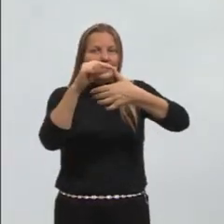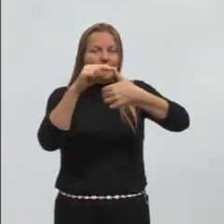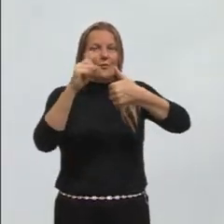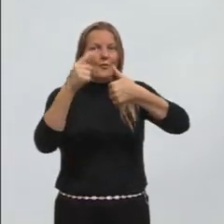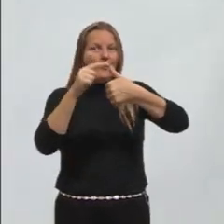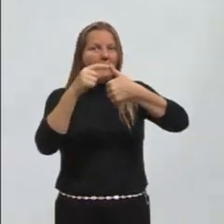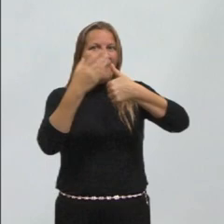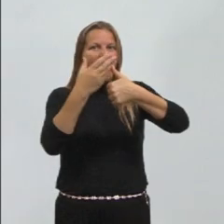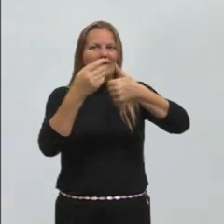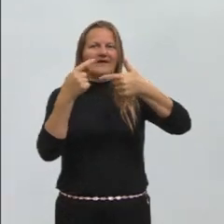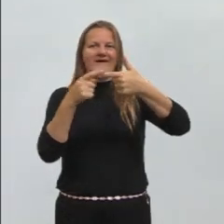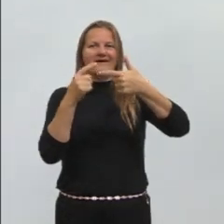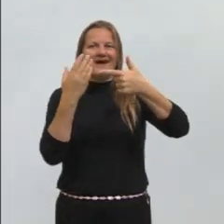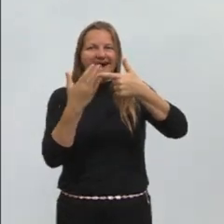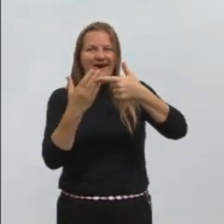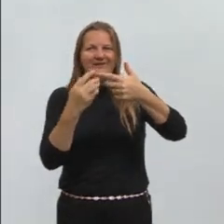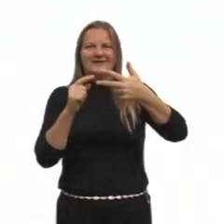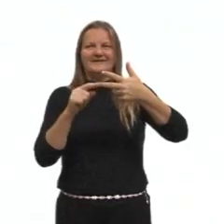desmatamento